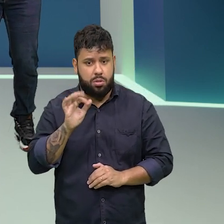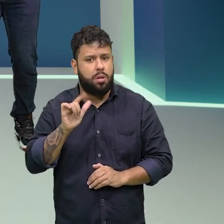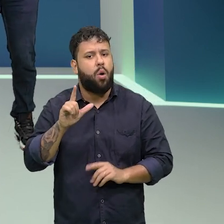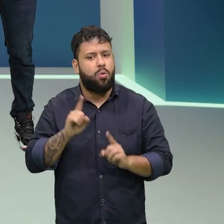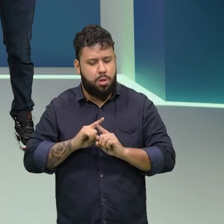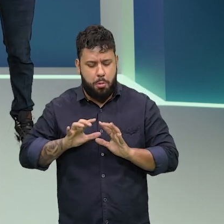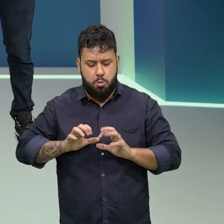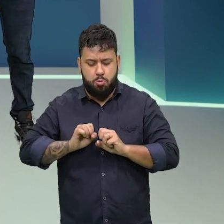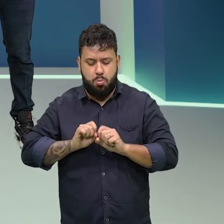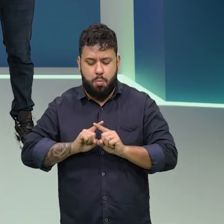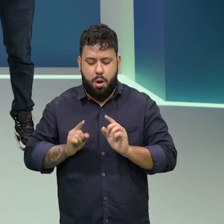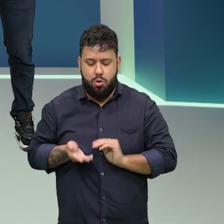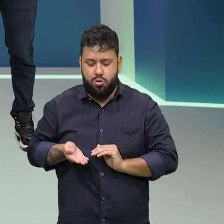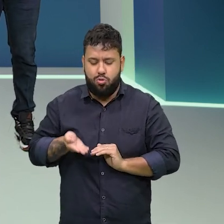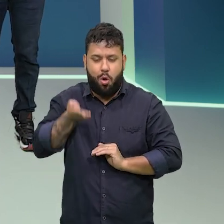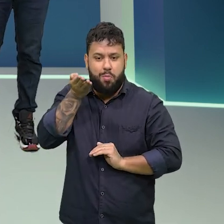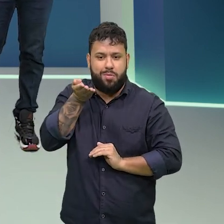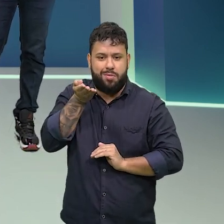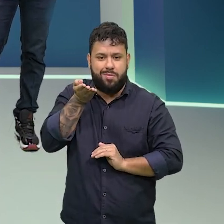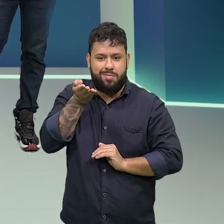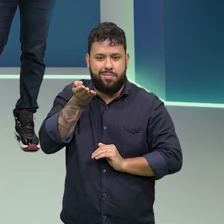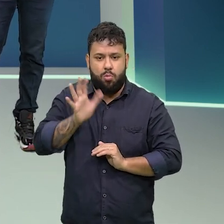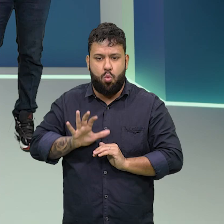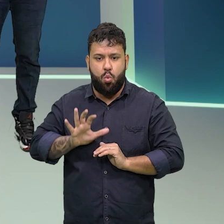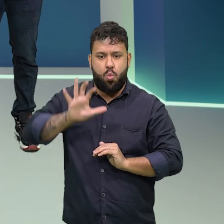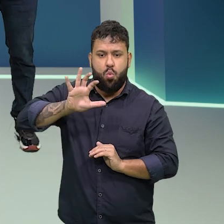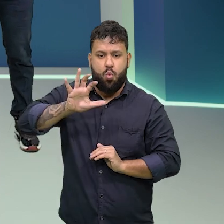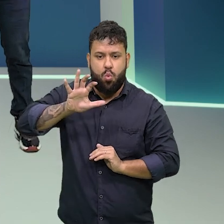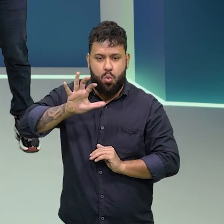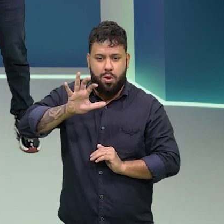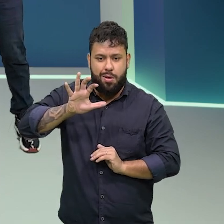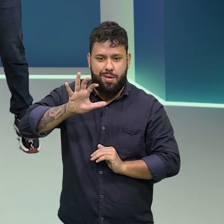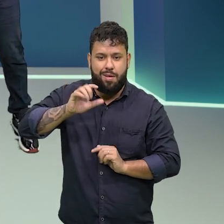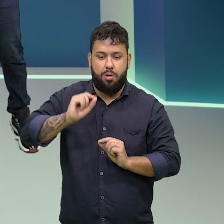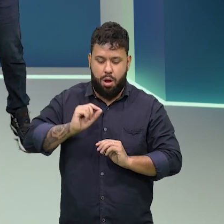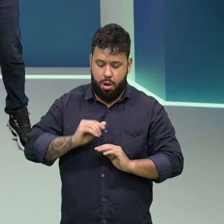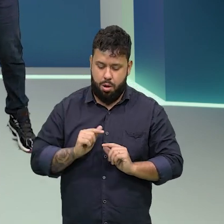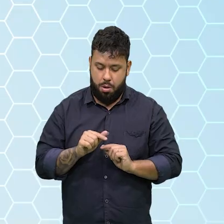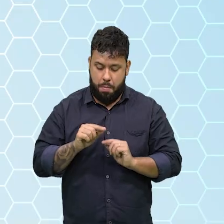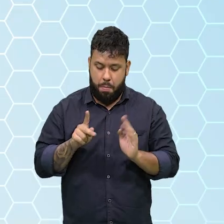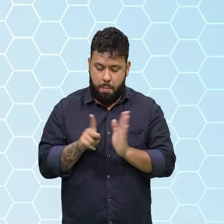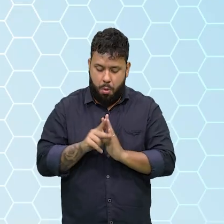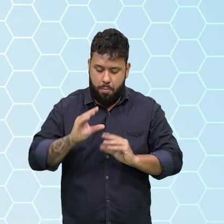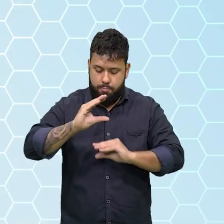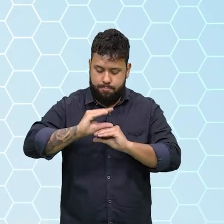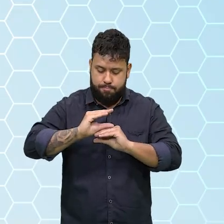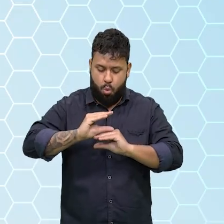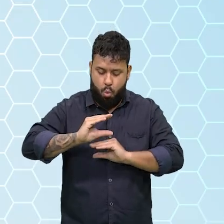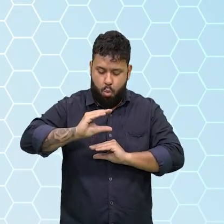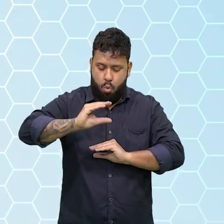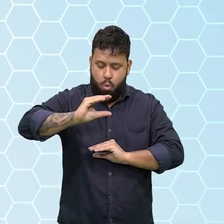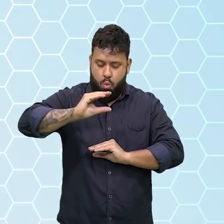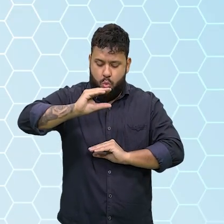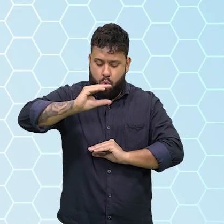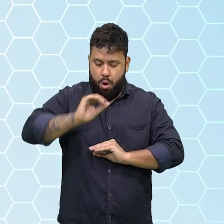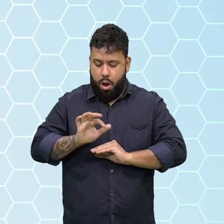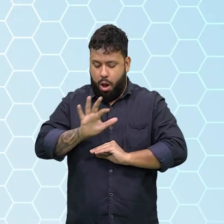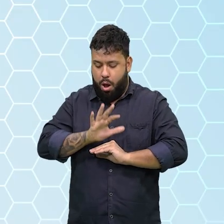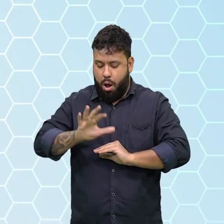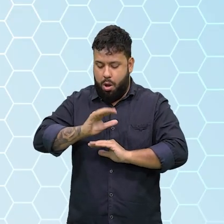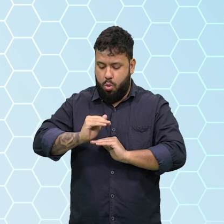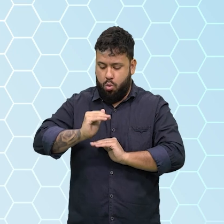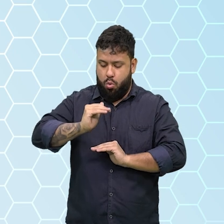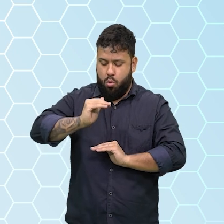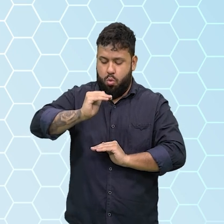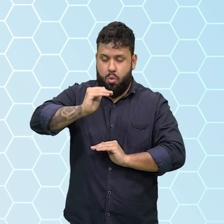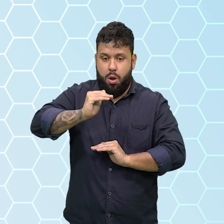dessa forma ele sobe, fazendo com que a área da caixa aumente. Quando aumenta a área, você tem